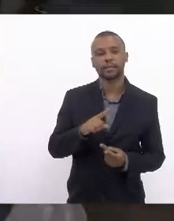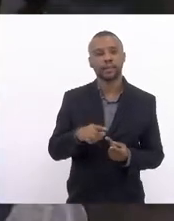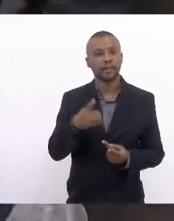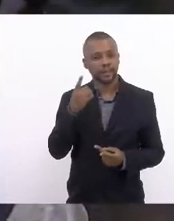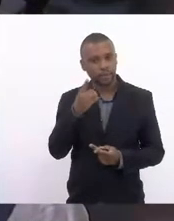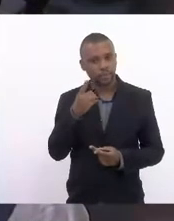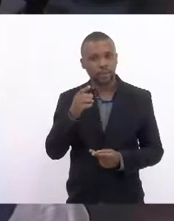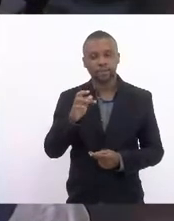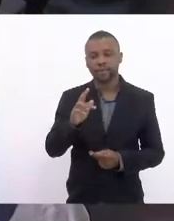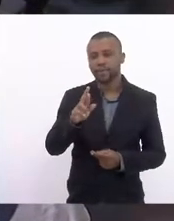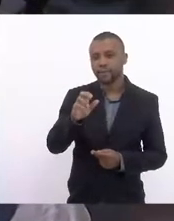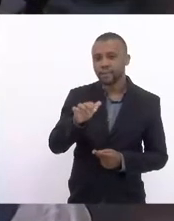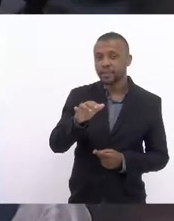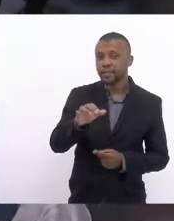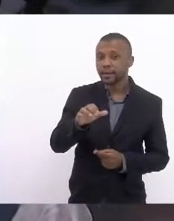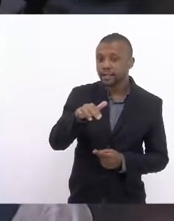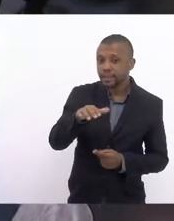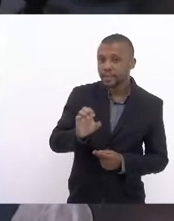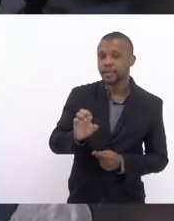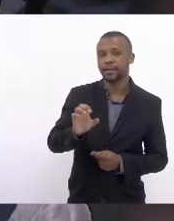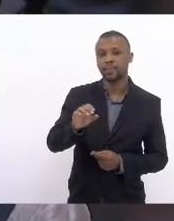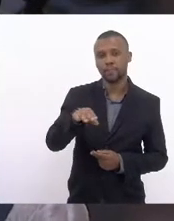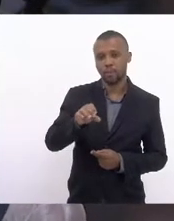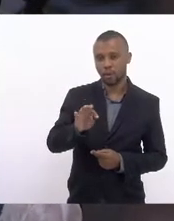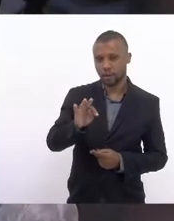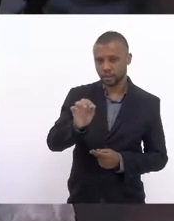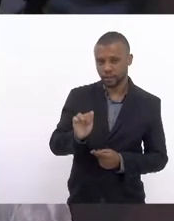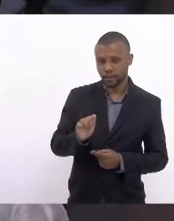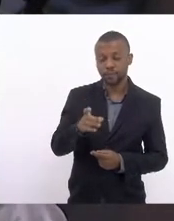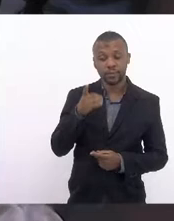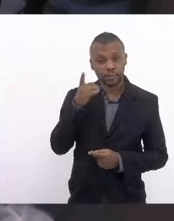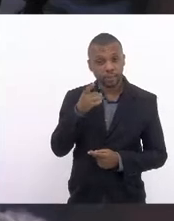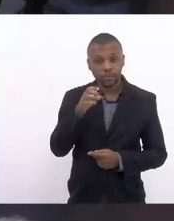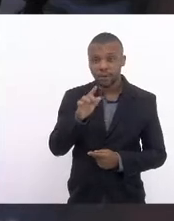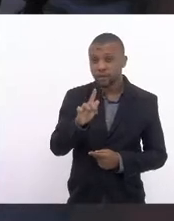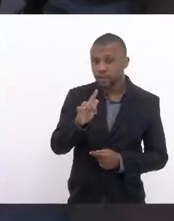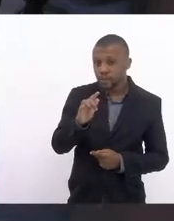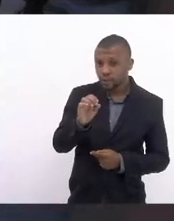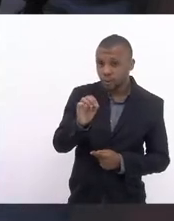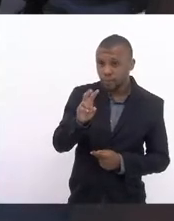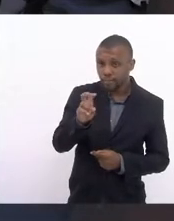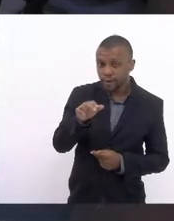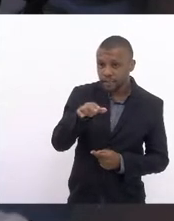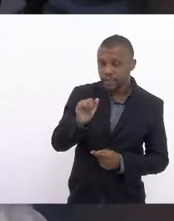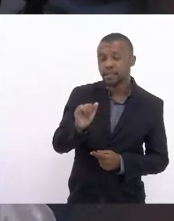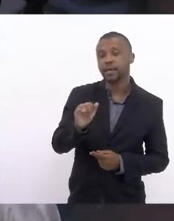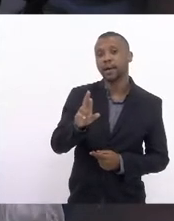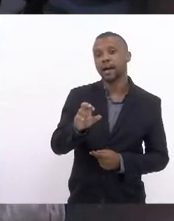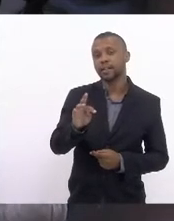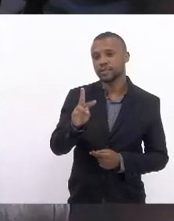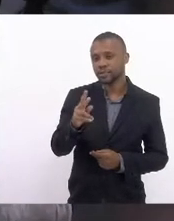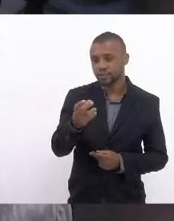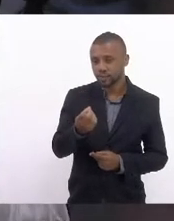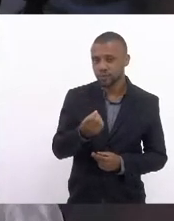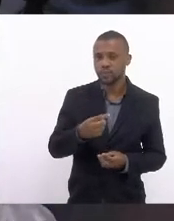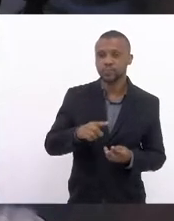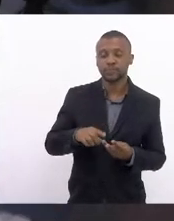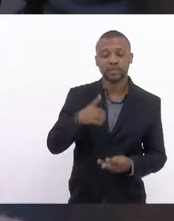deputada Franciane Mota, deputado Giovanni Ratinho, deputado Gustavo Schmidt,